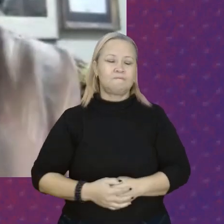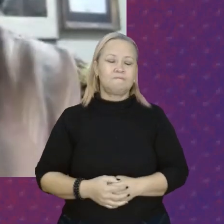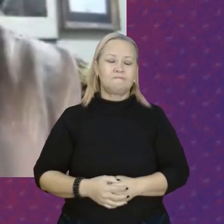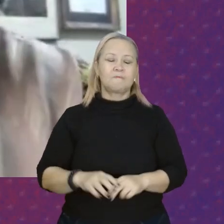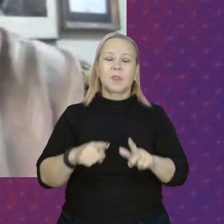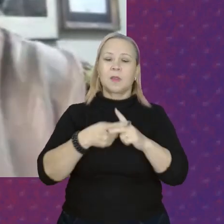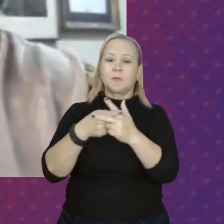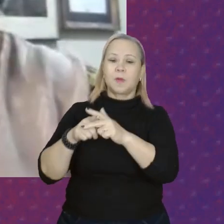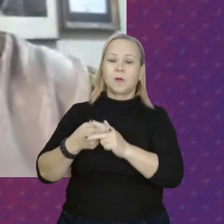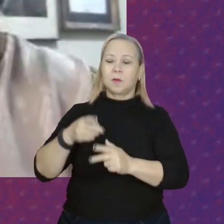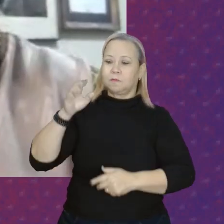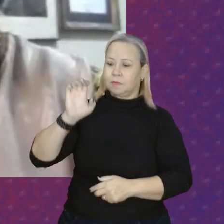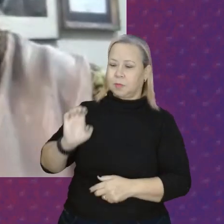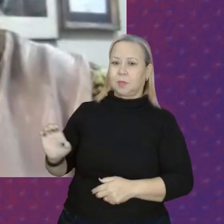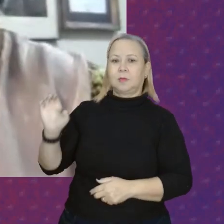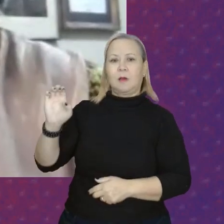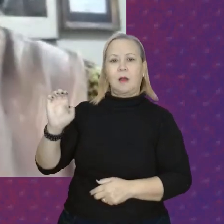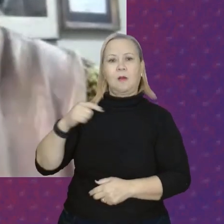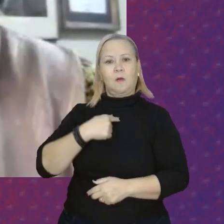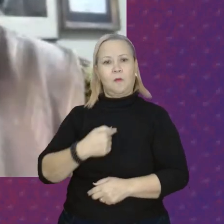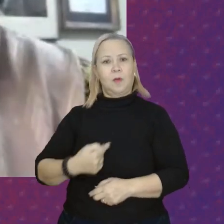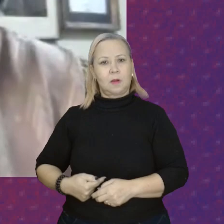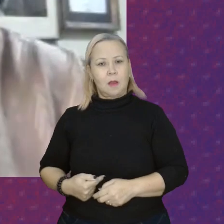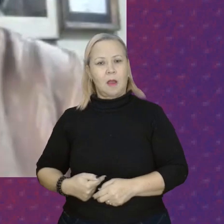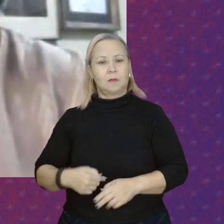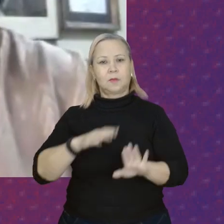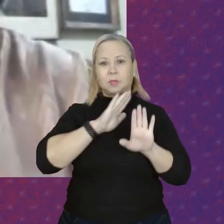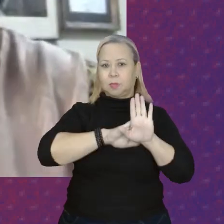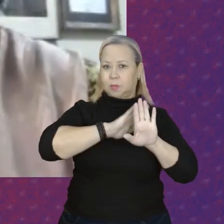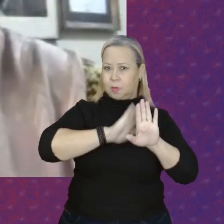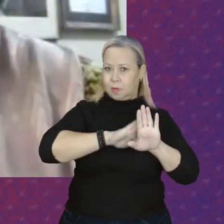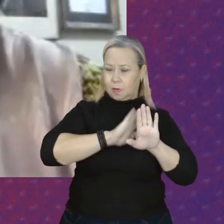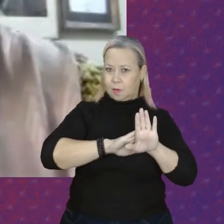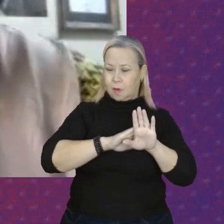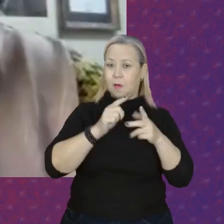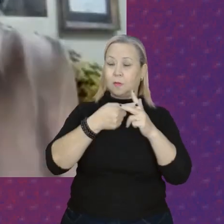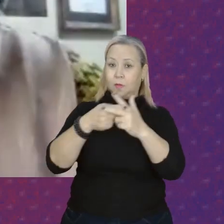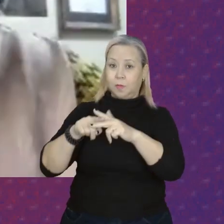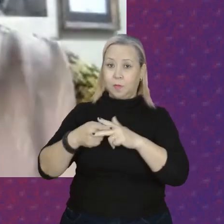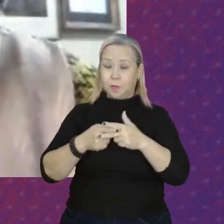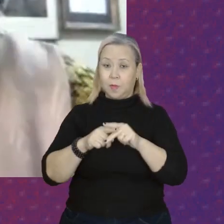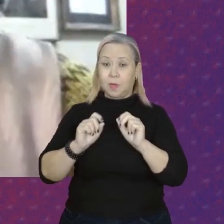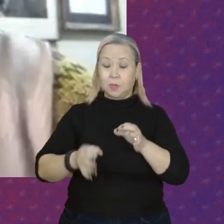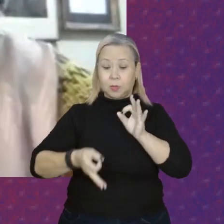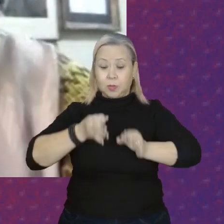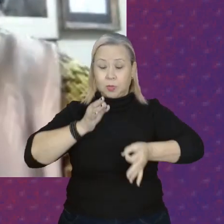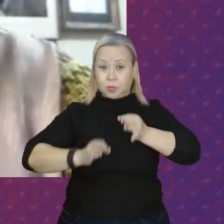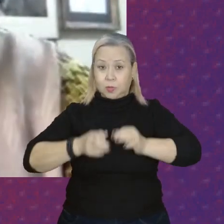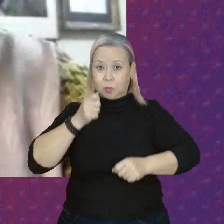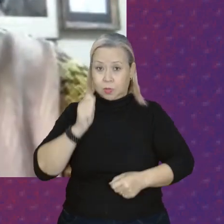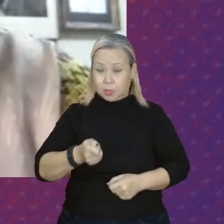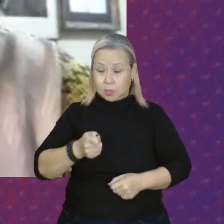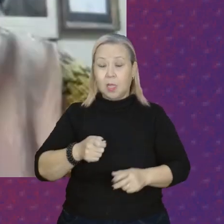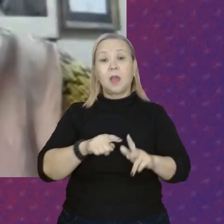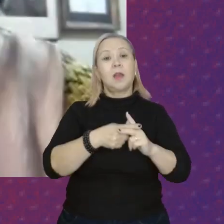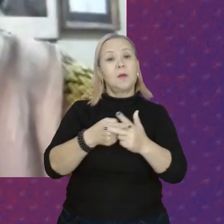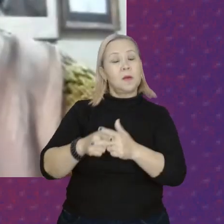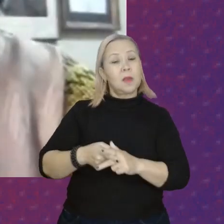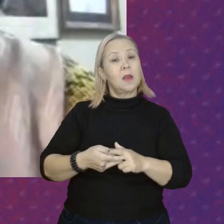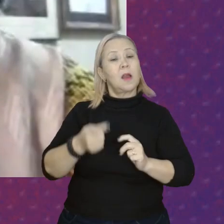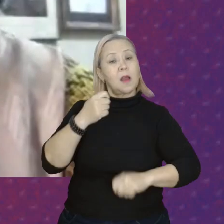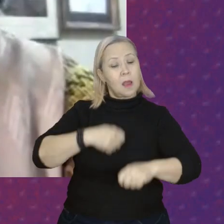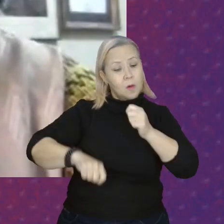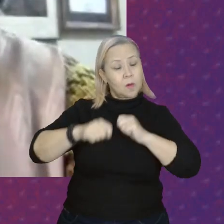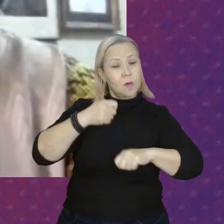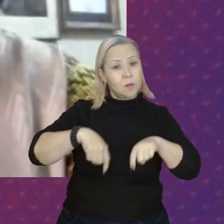Mecanismos estatais, mecanismos ideológicos, mecanismos jurídicos e mecanismos